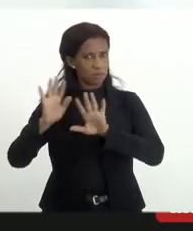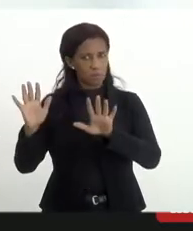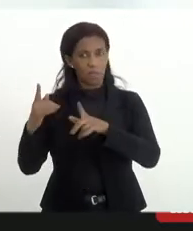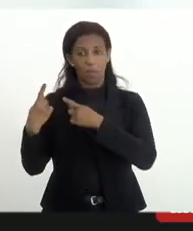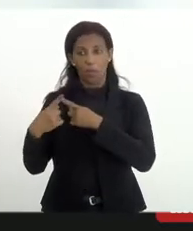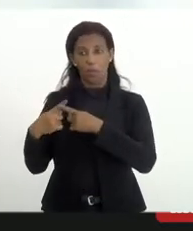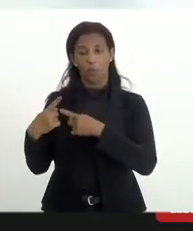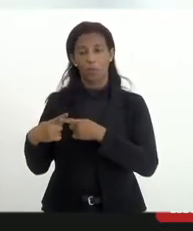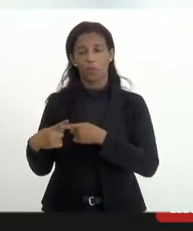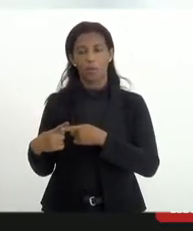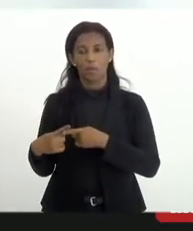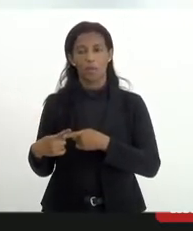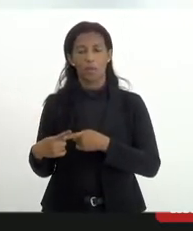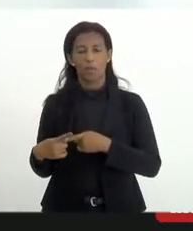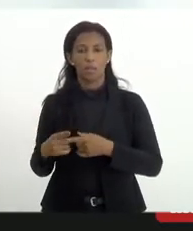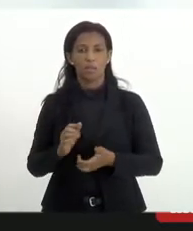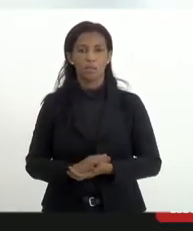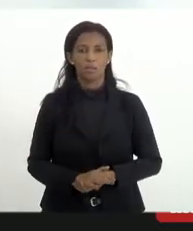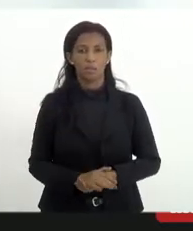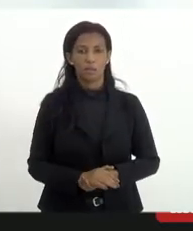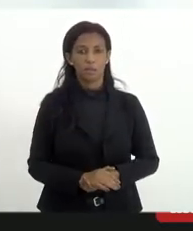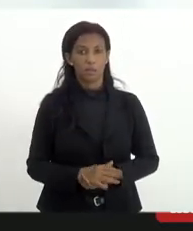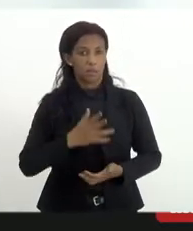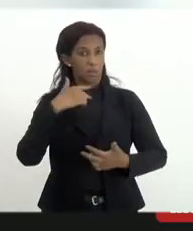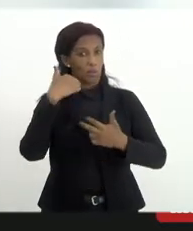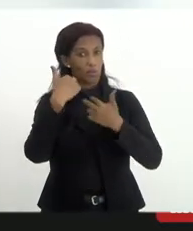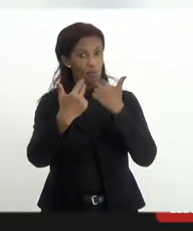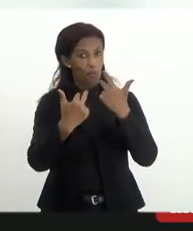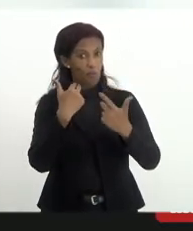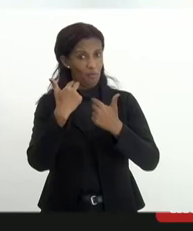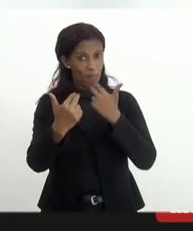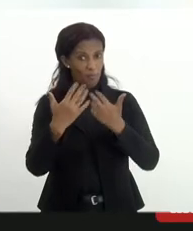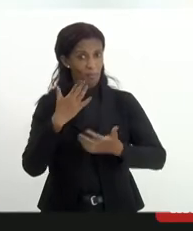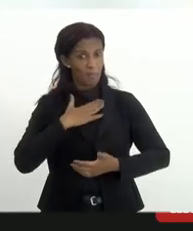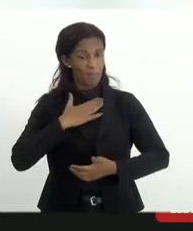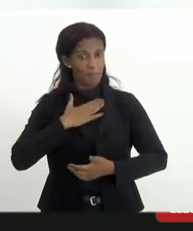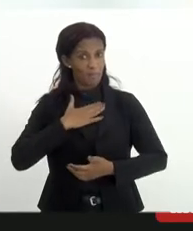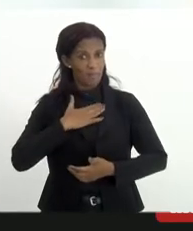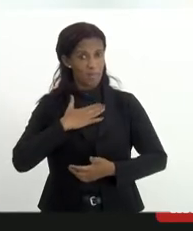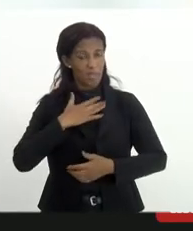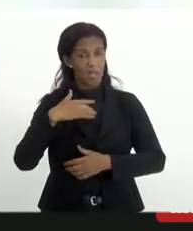elas são meras ilações de um engenheiro, deputado,